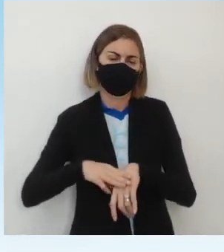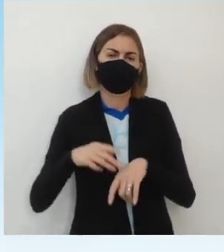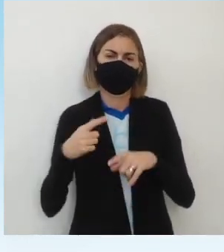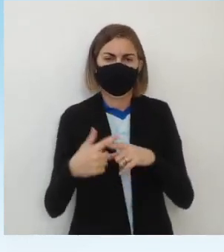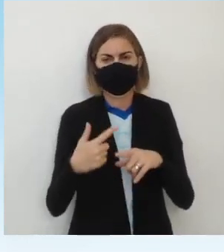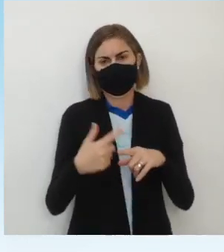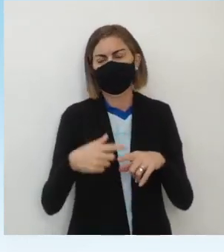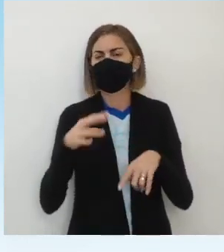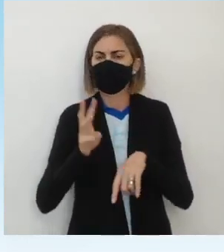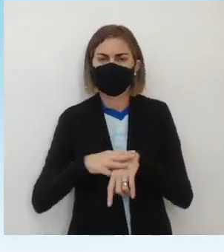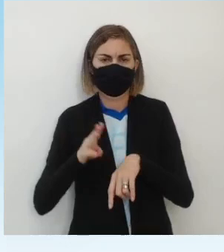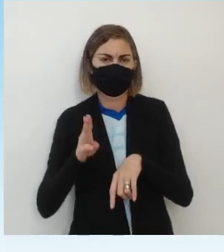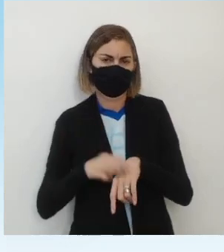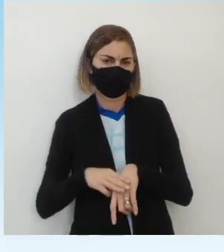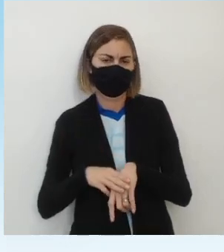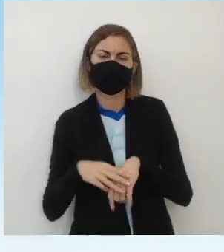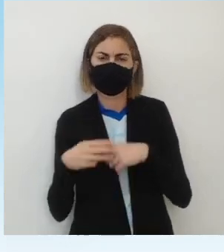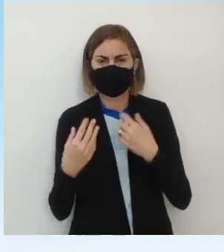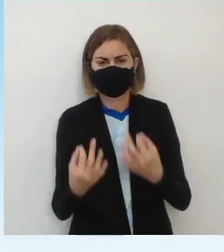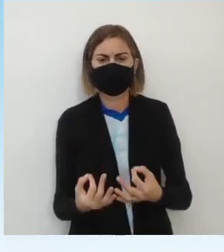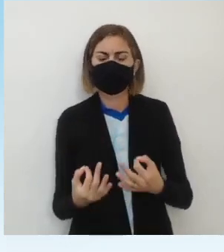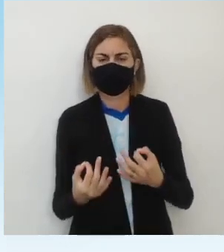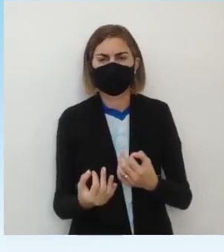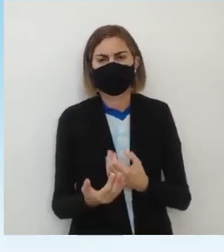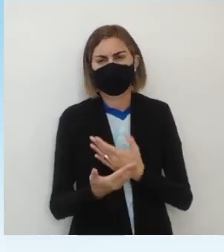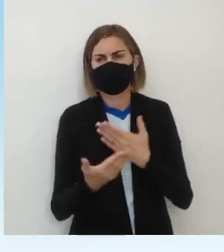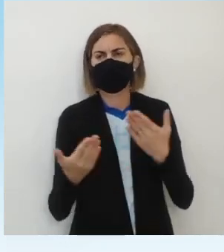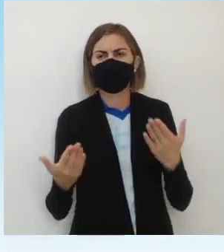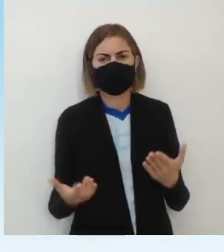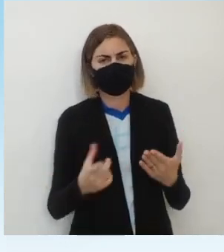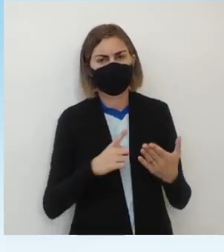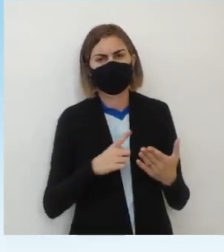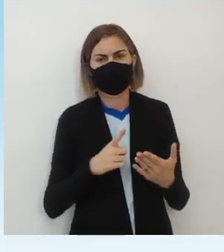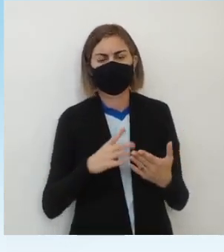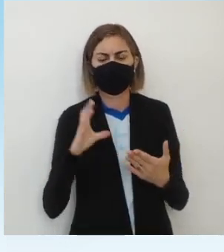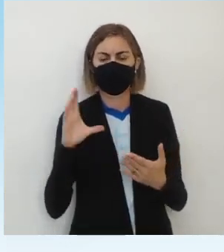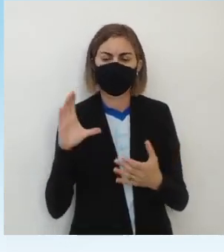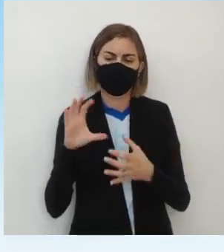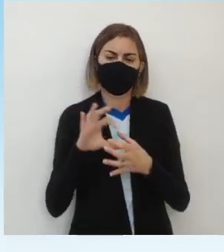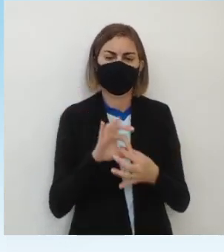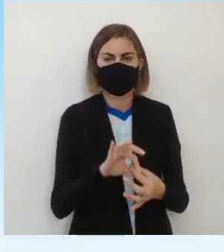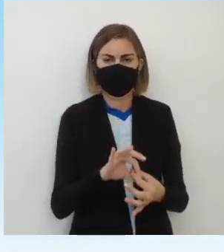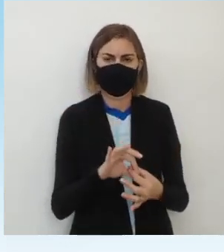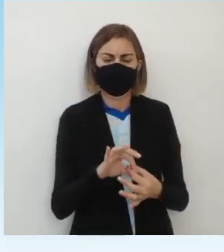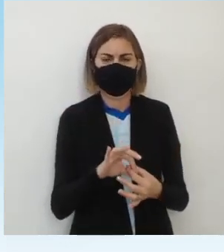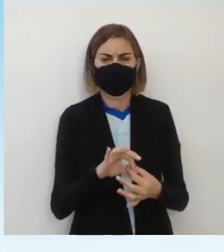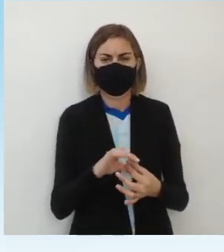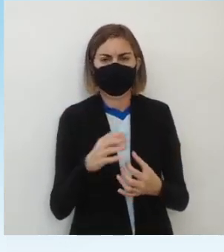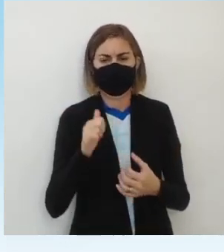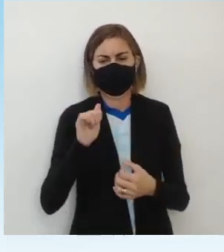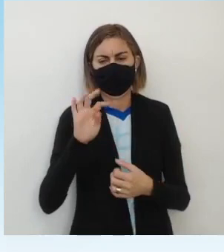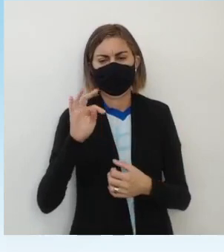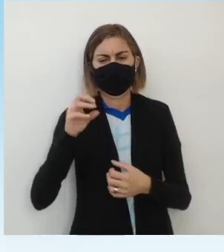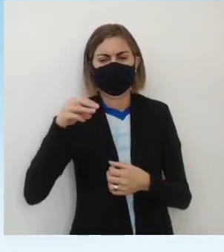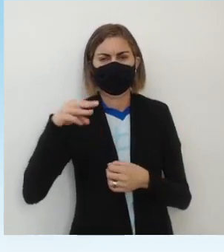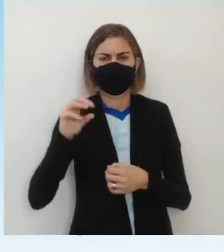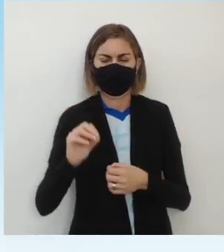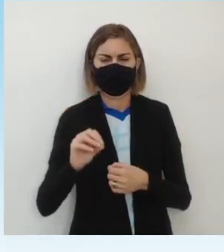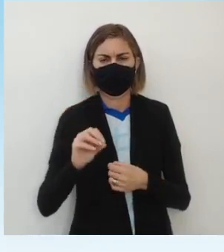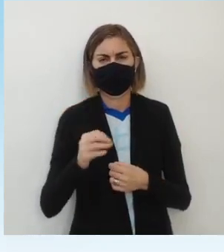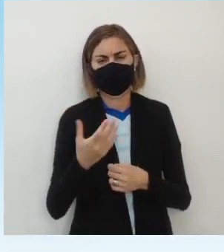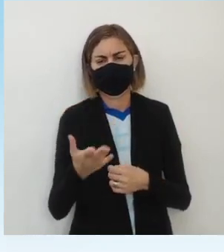por metais. Então, está correto. O fato de termos uma coesão entre esses átomos é o que faz com que